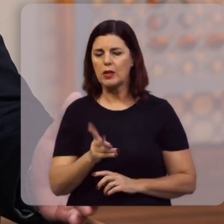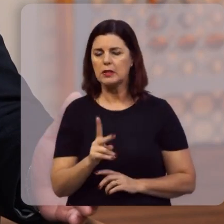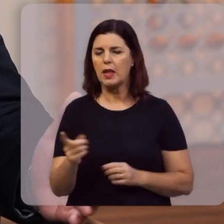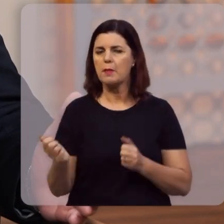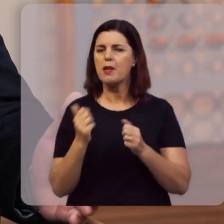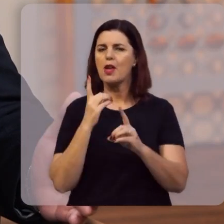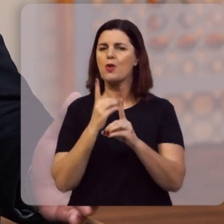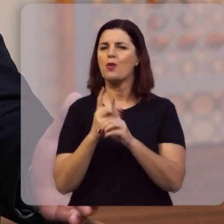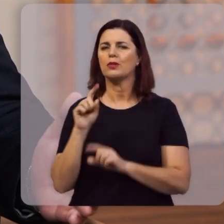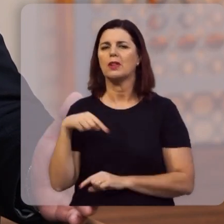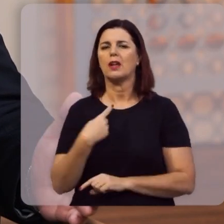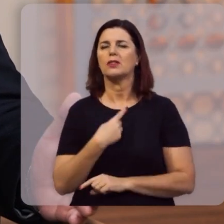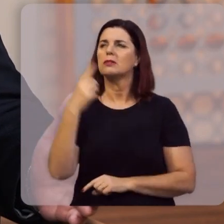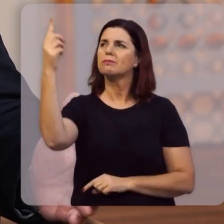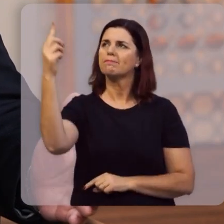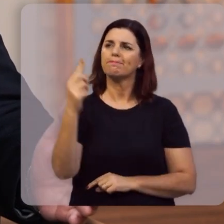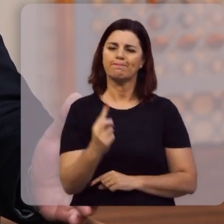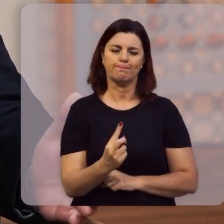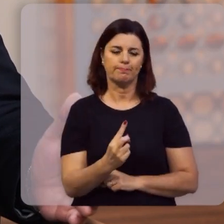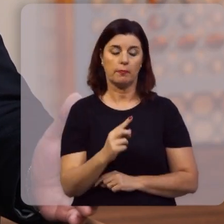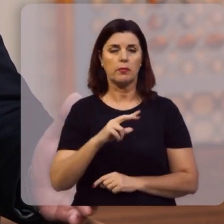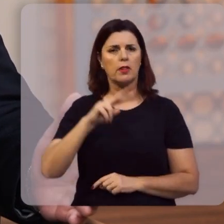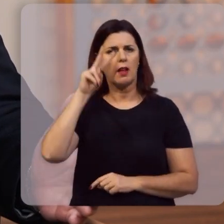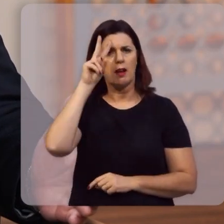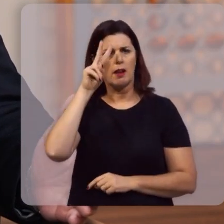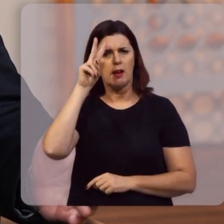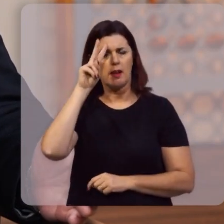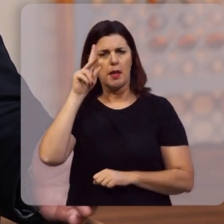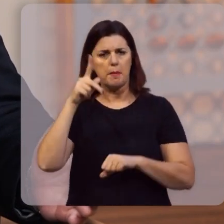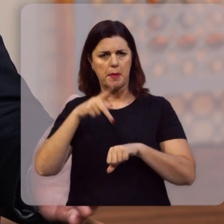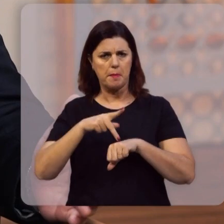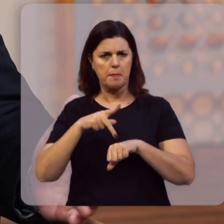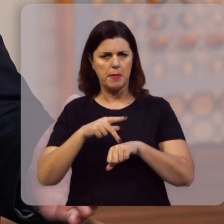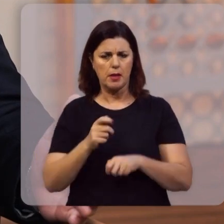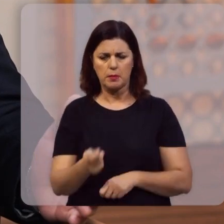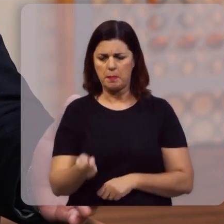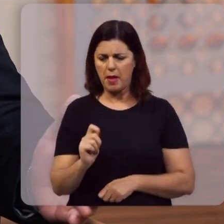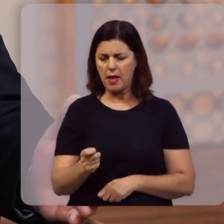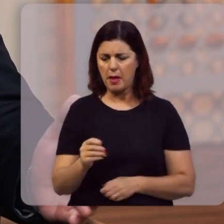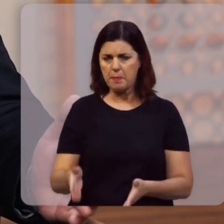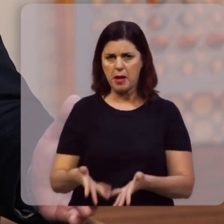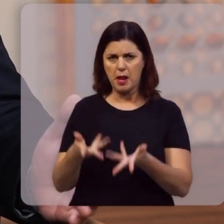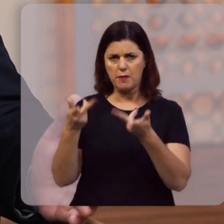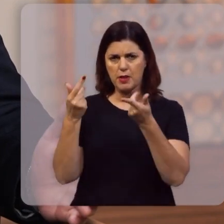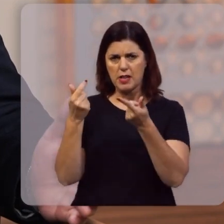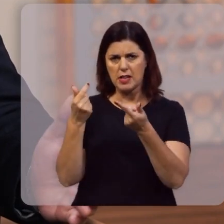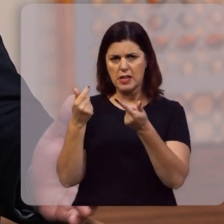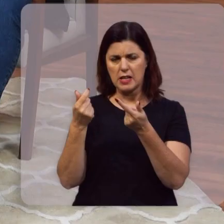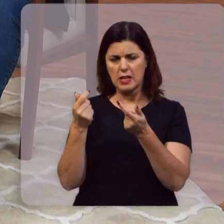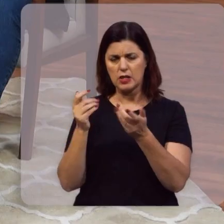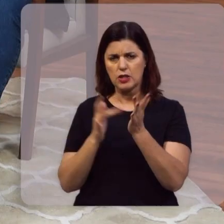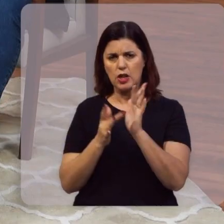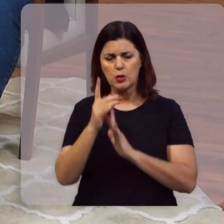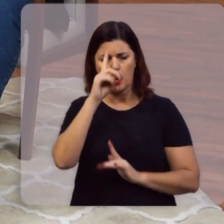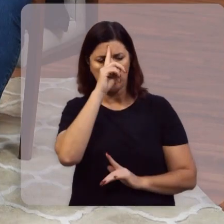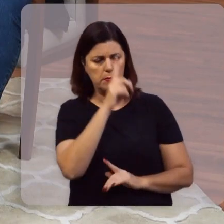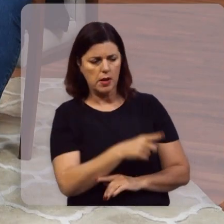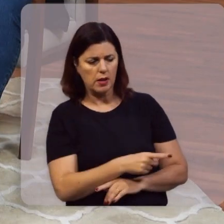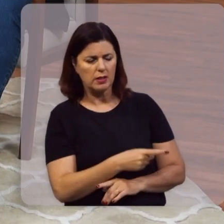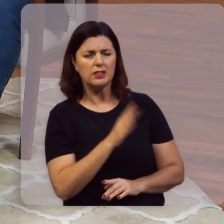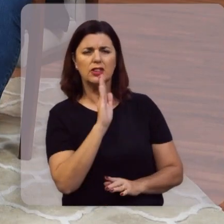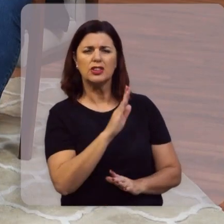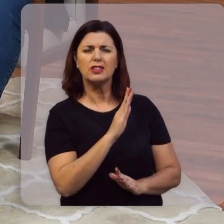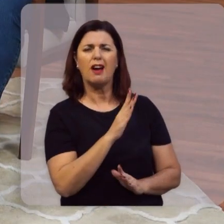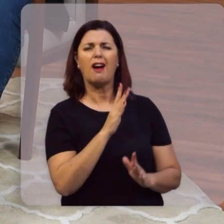ao nosso encontro. Eu me lembro até no caso de Pedro, daquele dia da pesca maravilhosa, quando Jesus manda que ele pesque novamente, ele tinha tentado pescar a